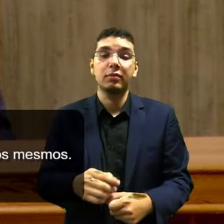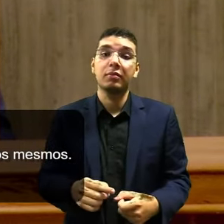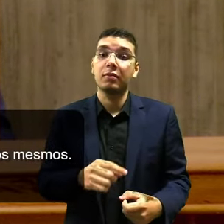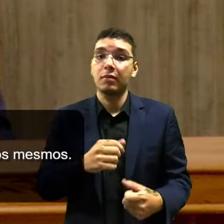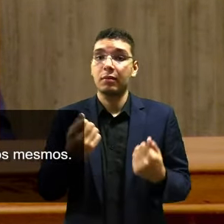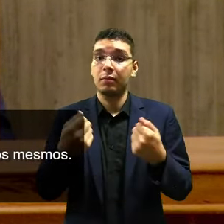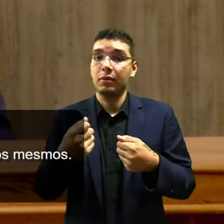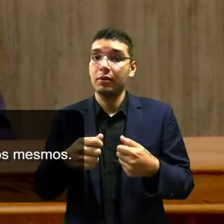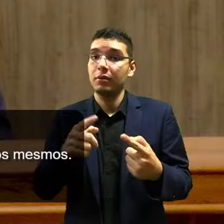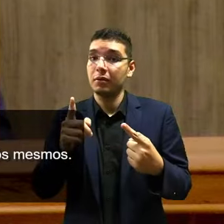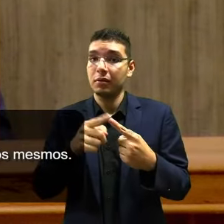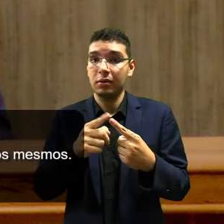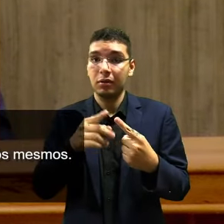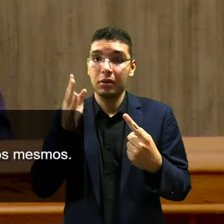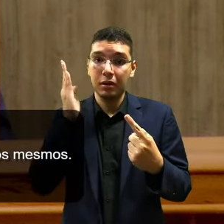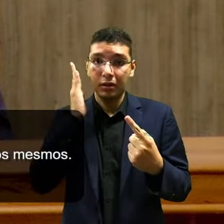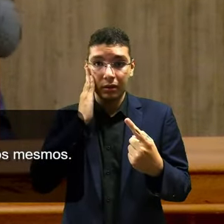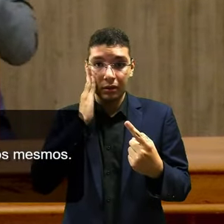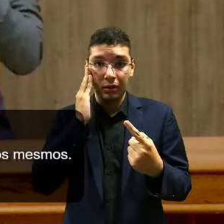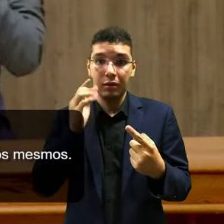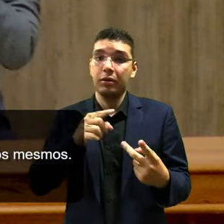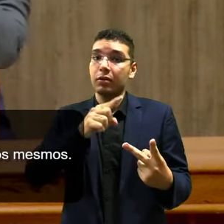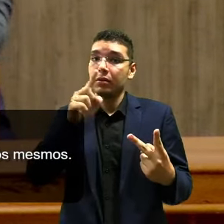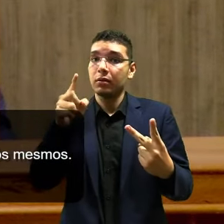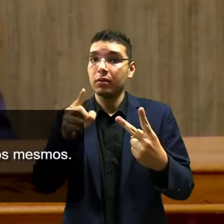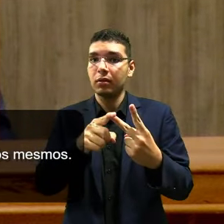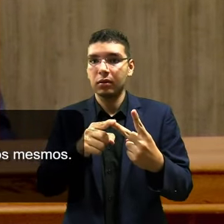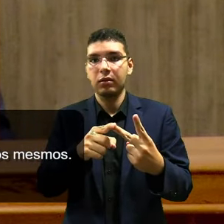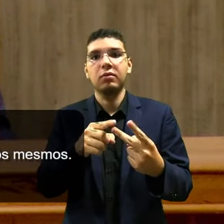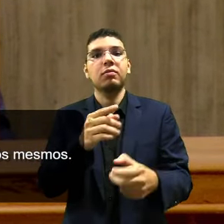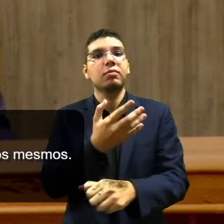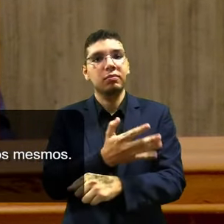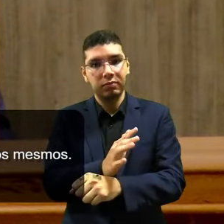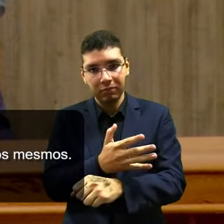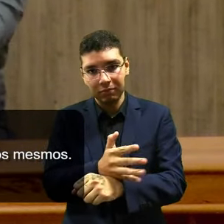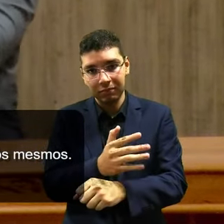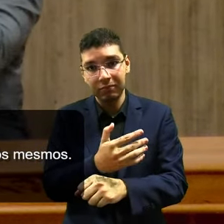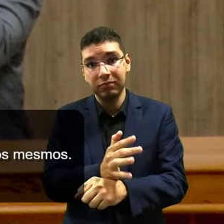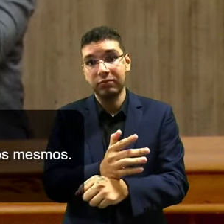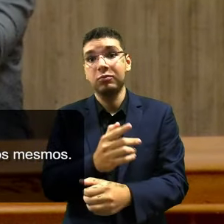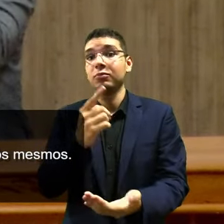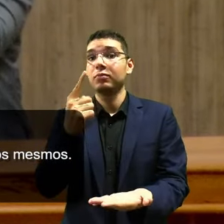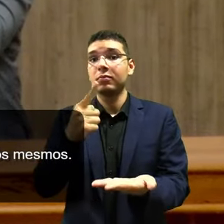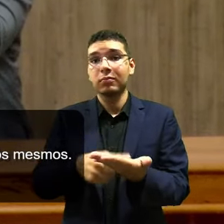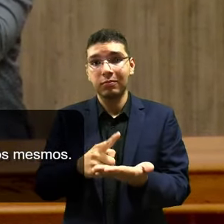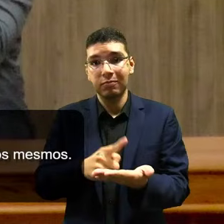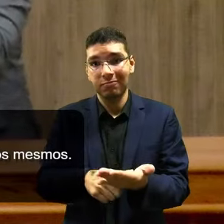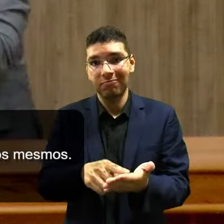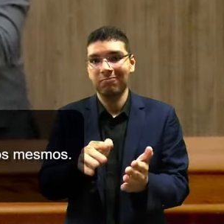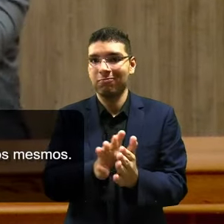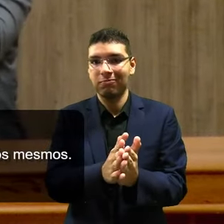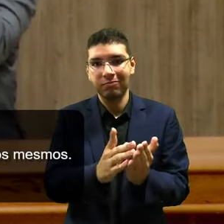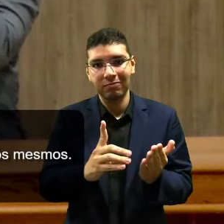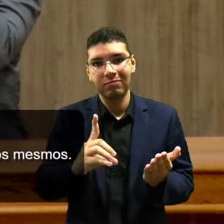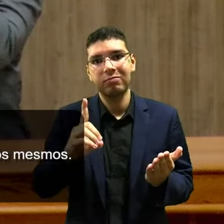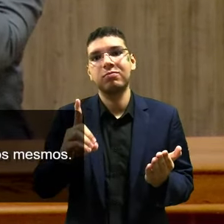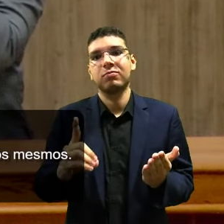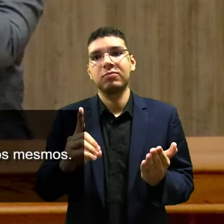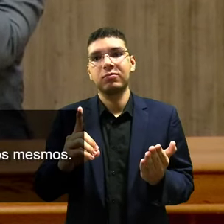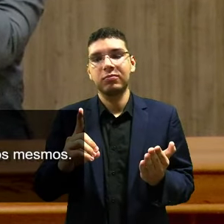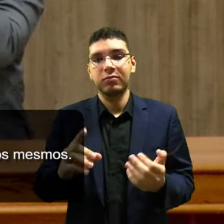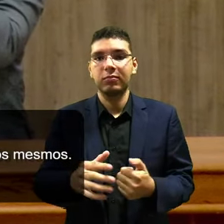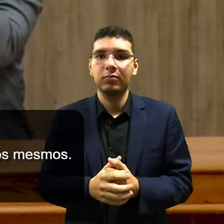da palavra Ou seja eu tenho que ser ouvinte mas eu tenho que ser praticante da palavra de